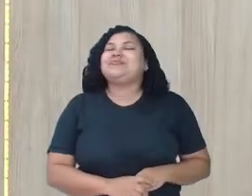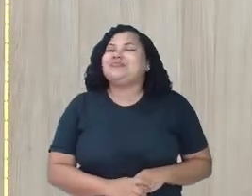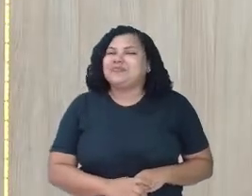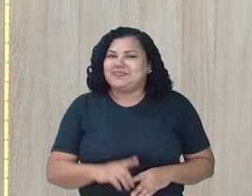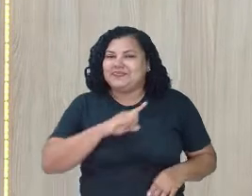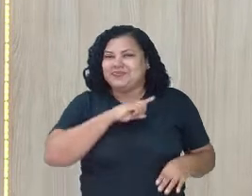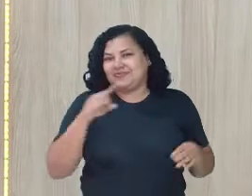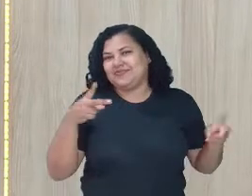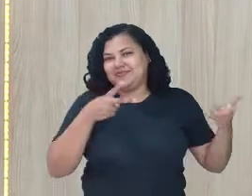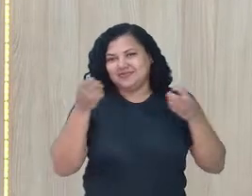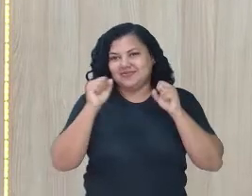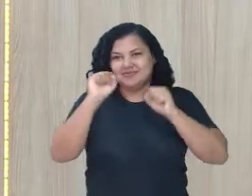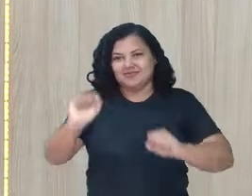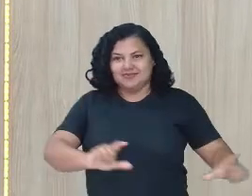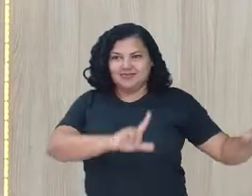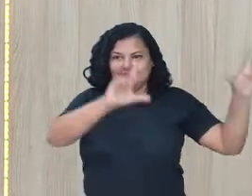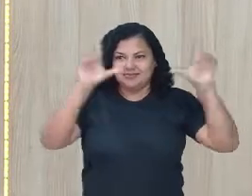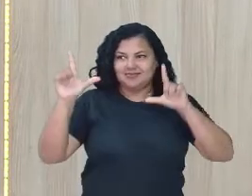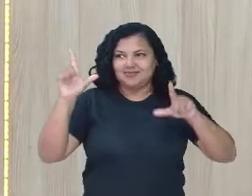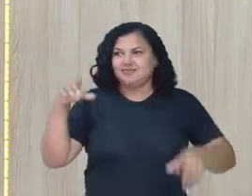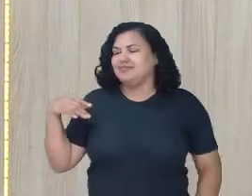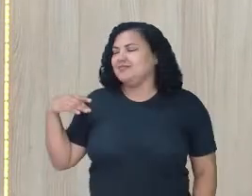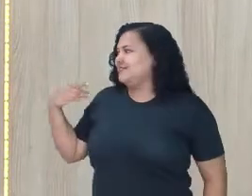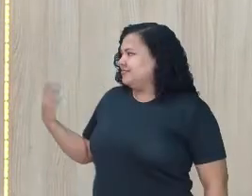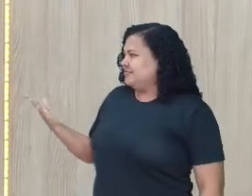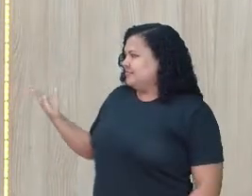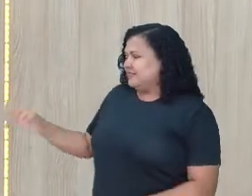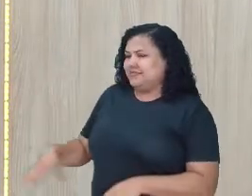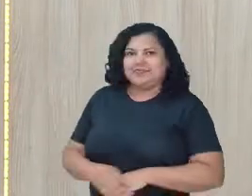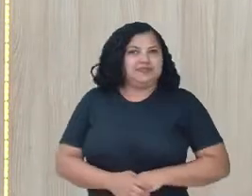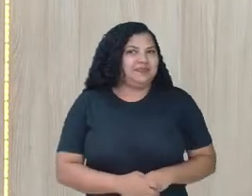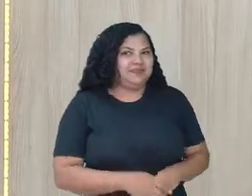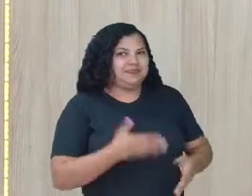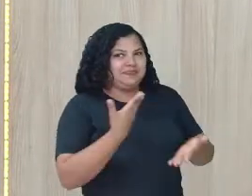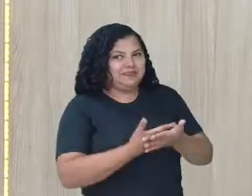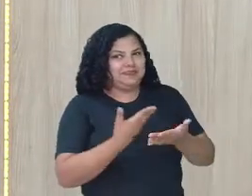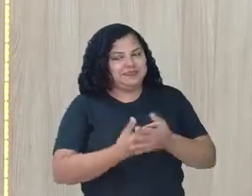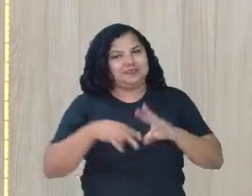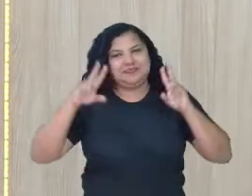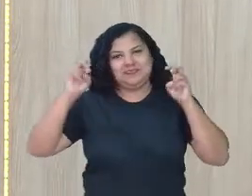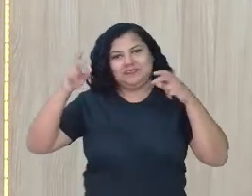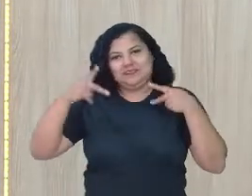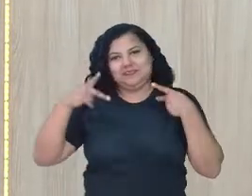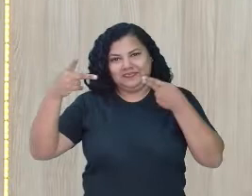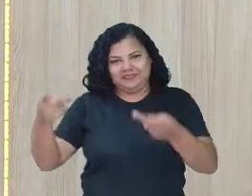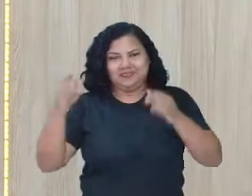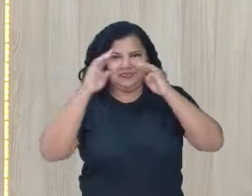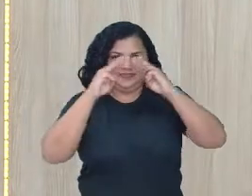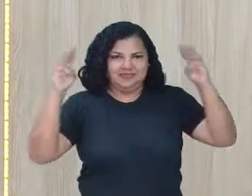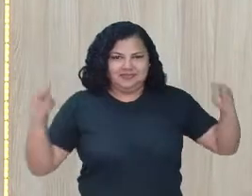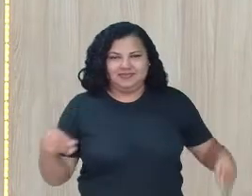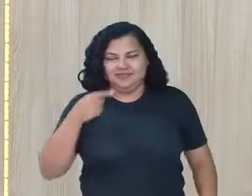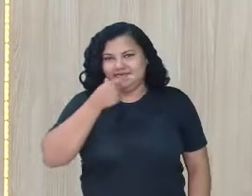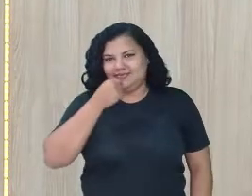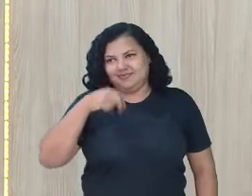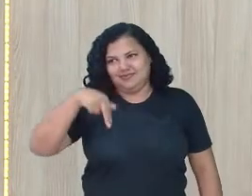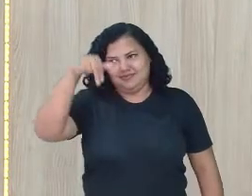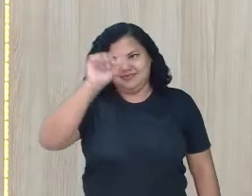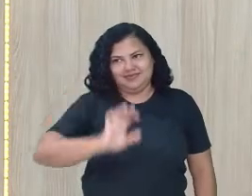vendo aí a nossa tela. Hoje a nossa aula é isso. Visita ao Museu do Homem do Nordeste.